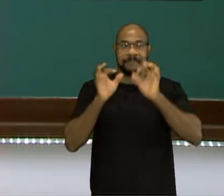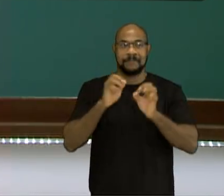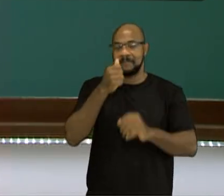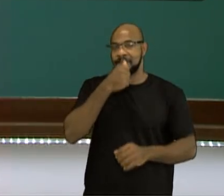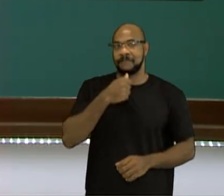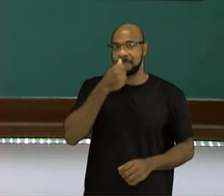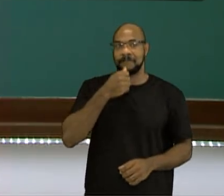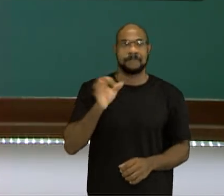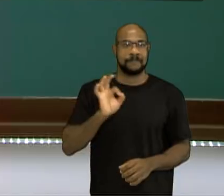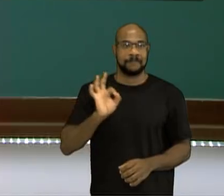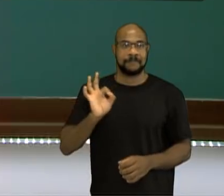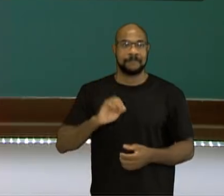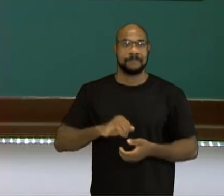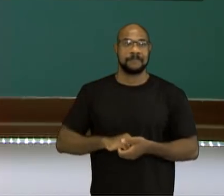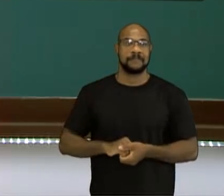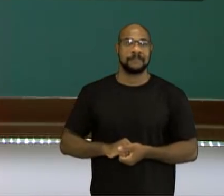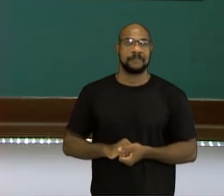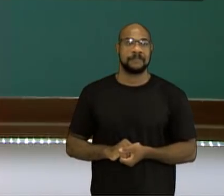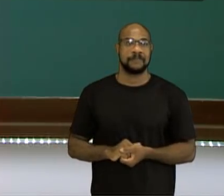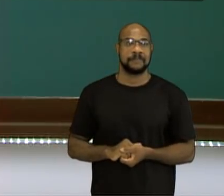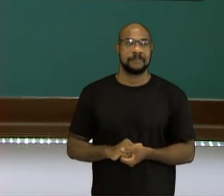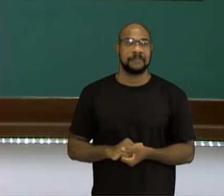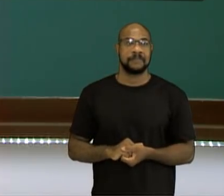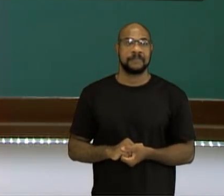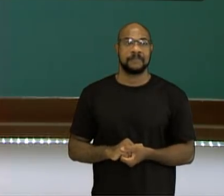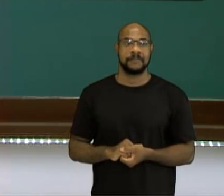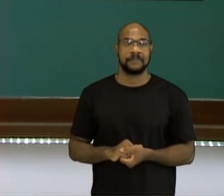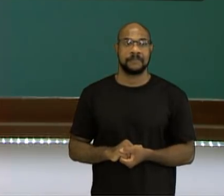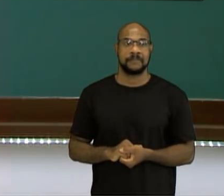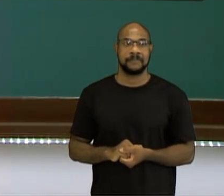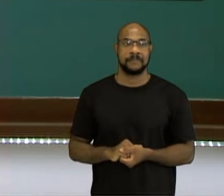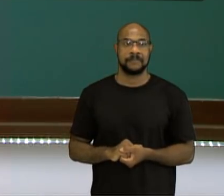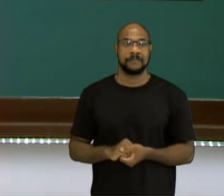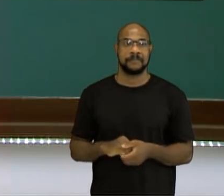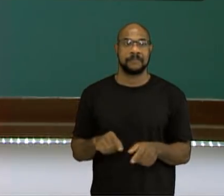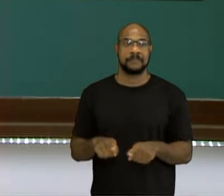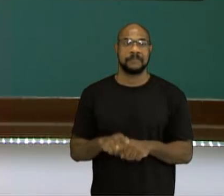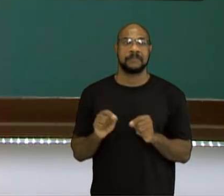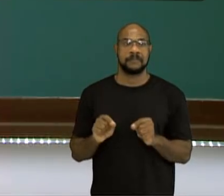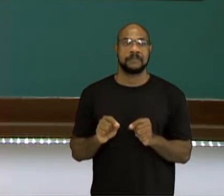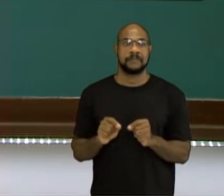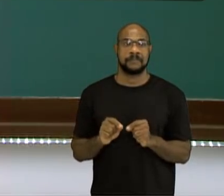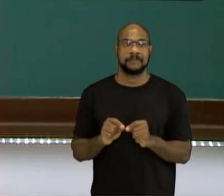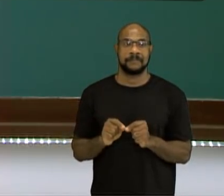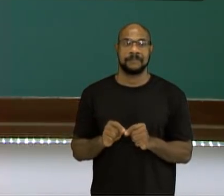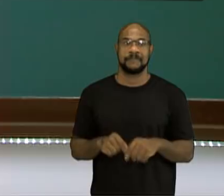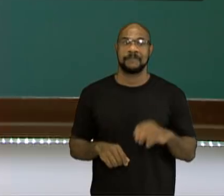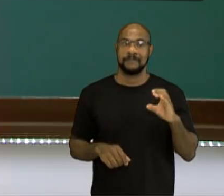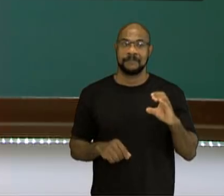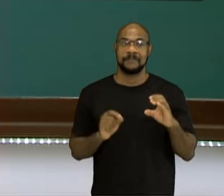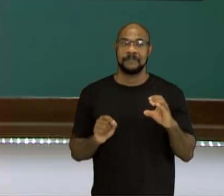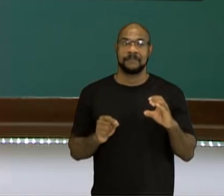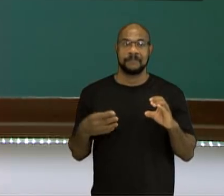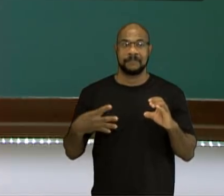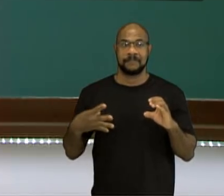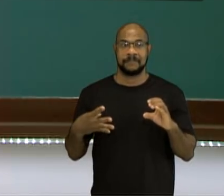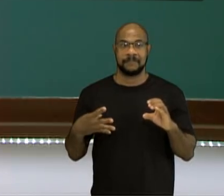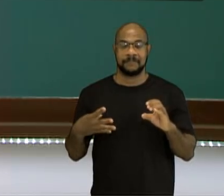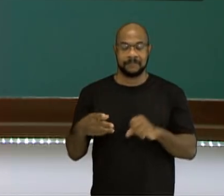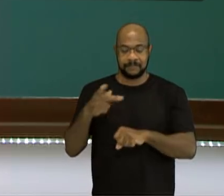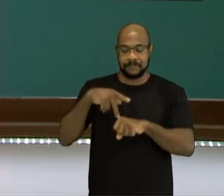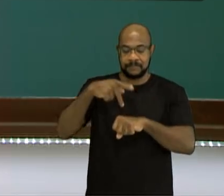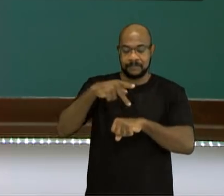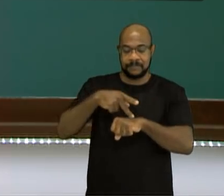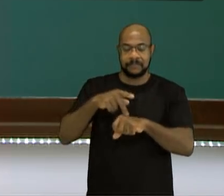contou para nós os países que também fazem jejum durante o Ramadã, certo? Você